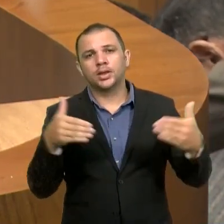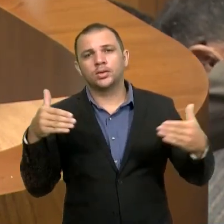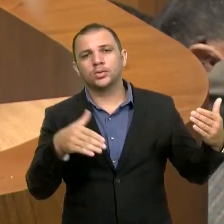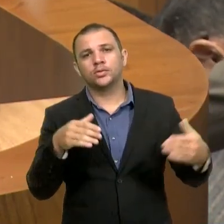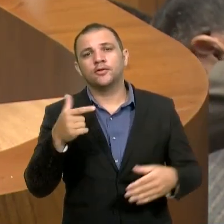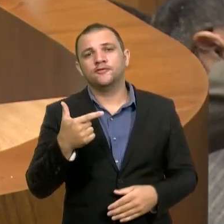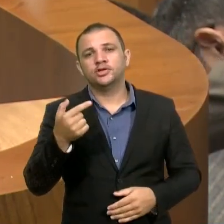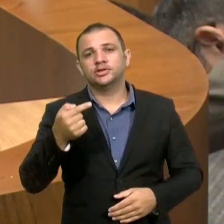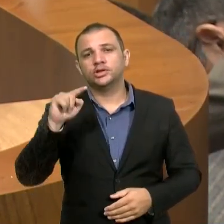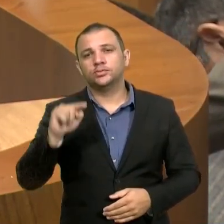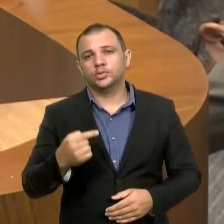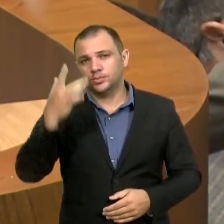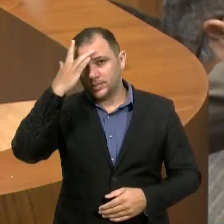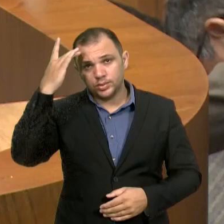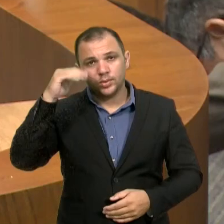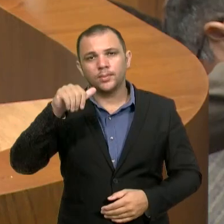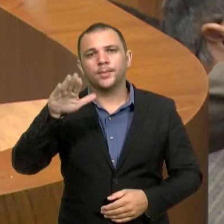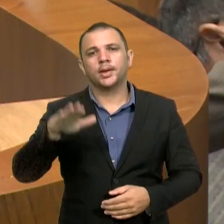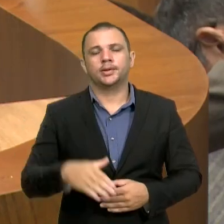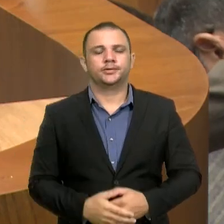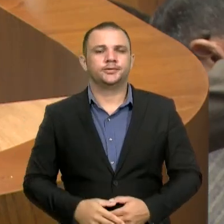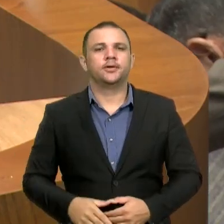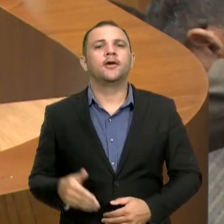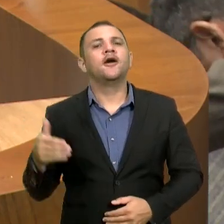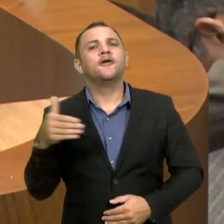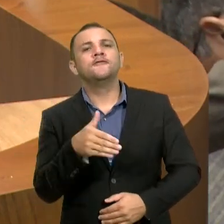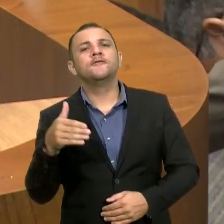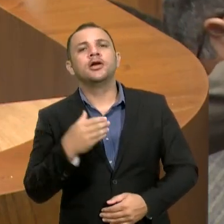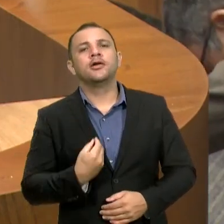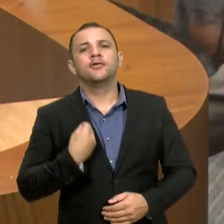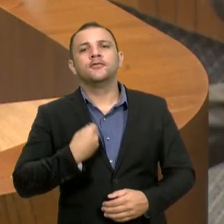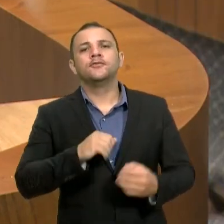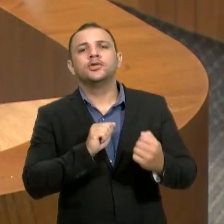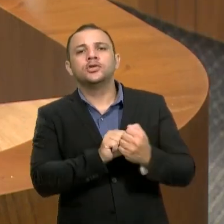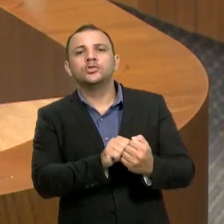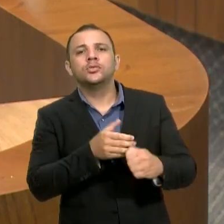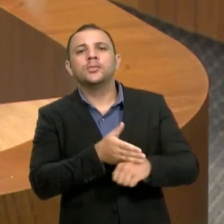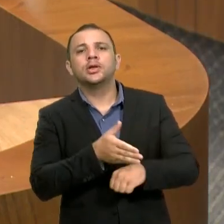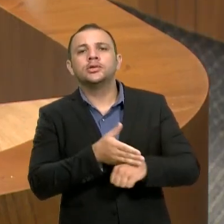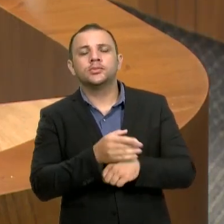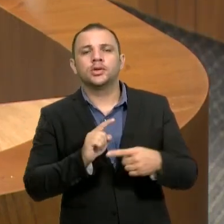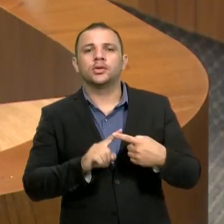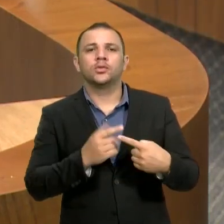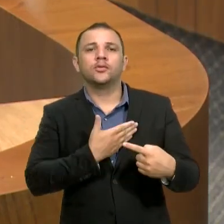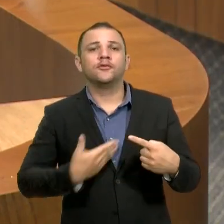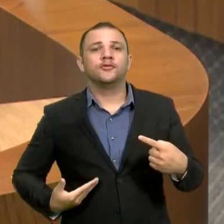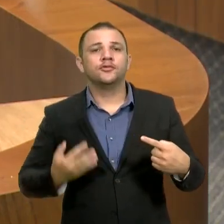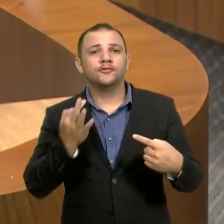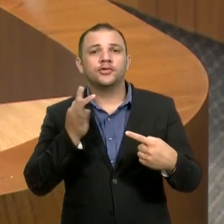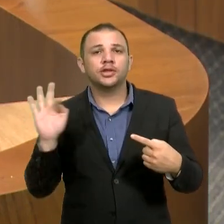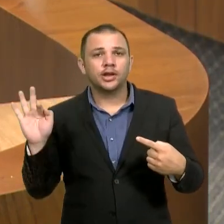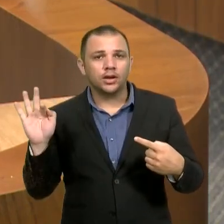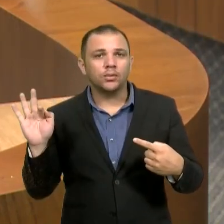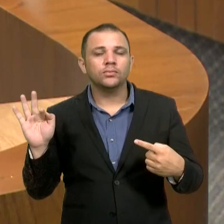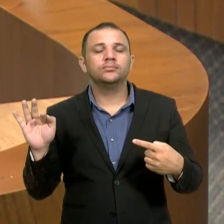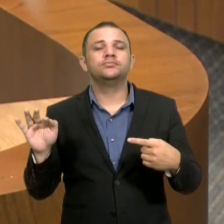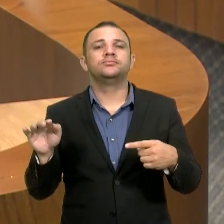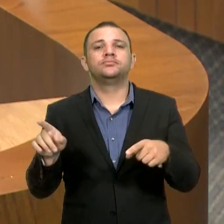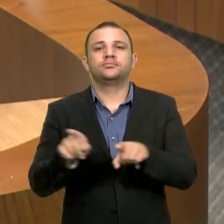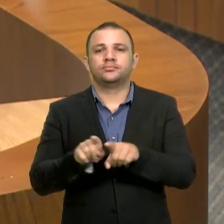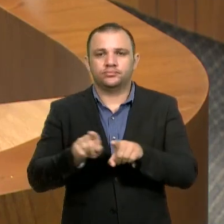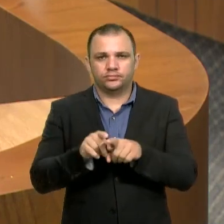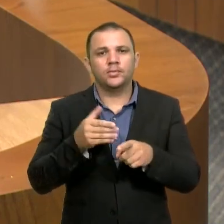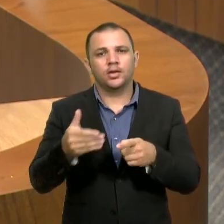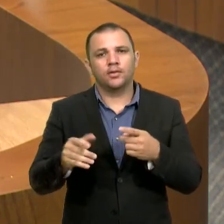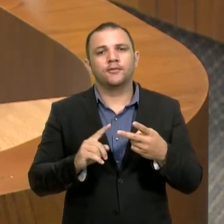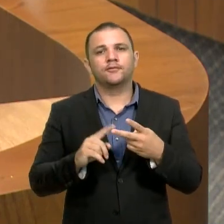27 mil participantes. Ali estavam presentes o governo federal, né? Ali estavam